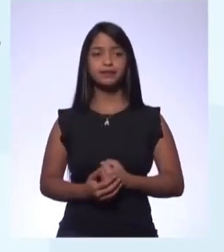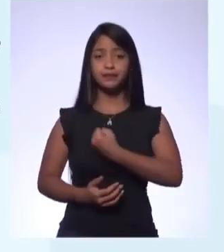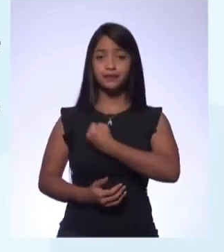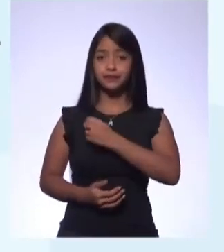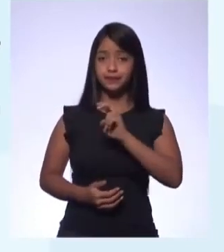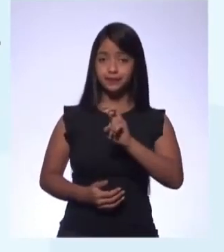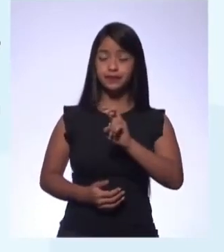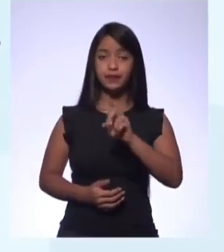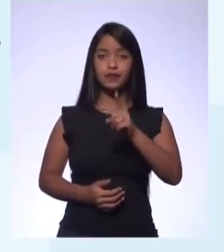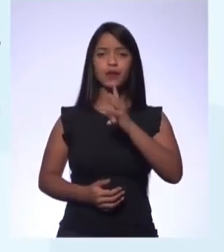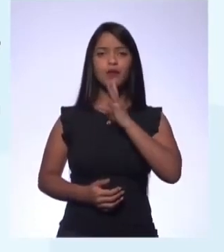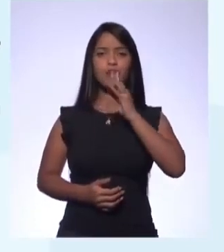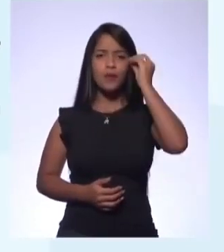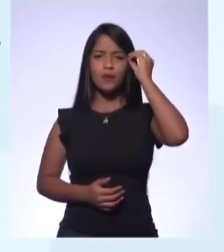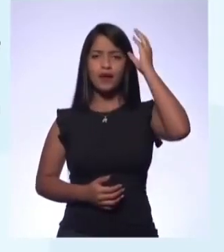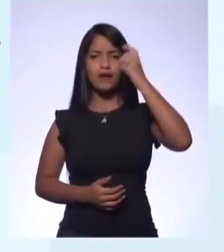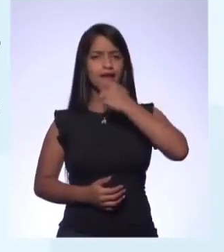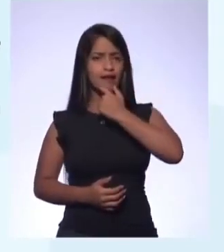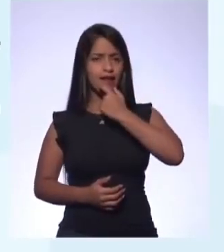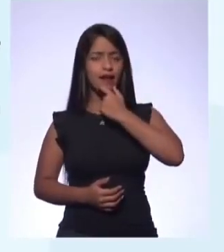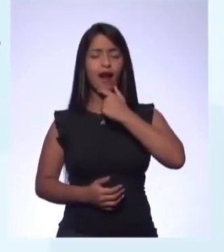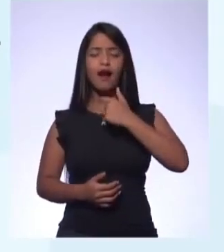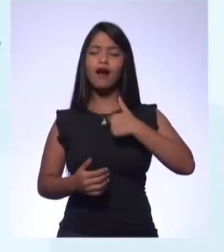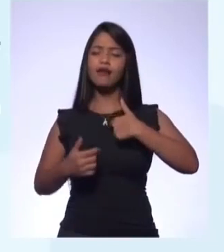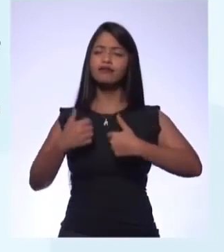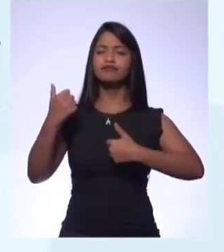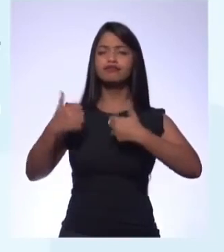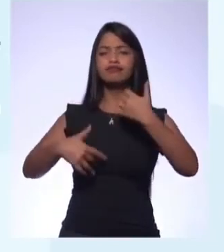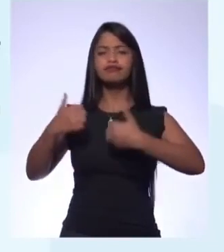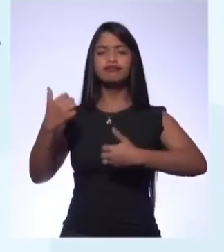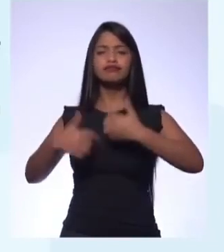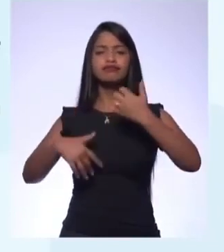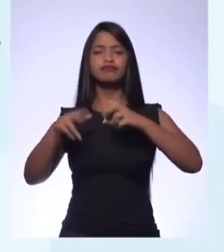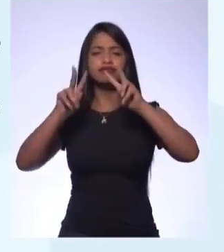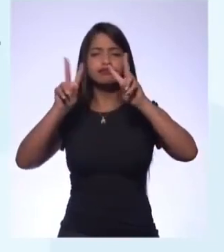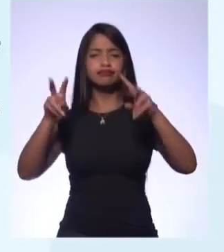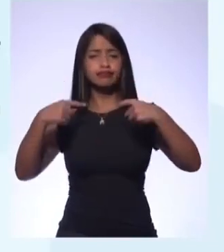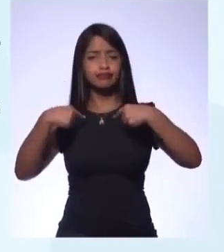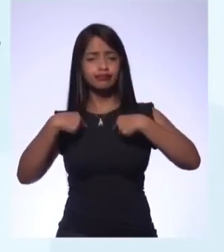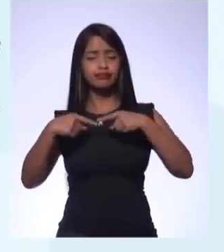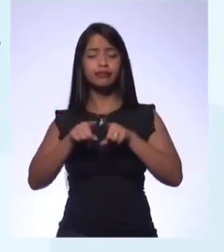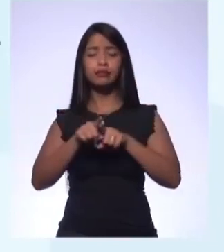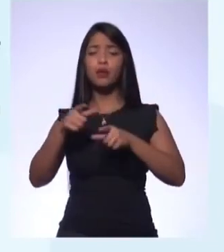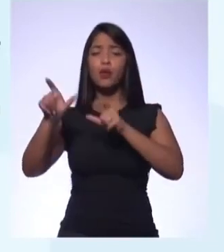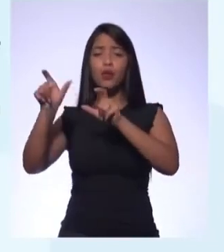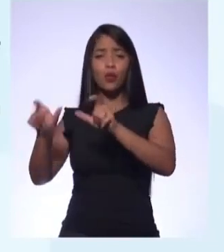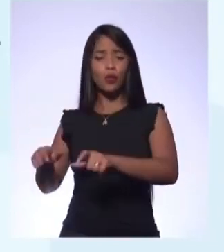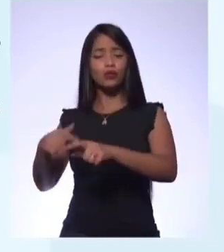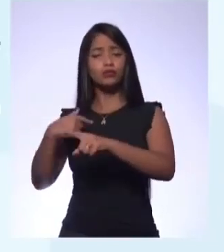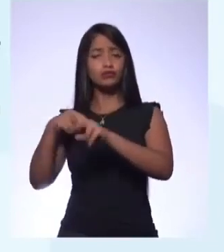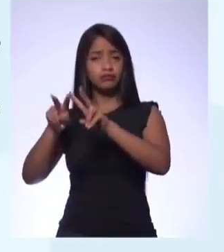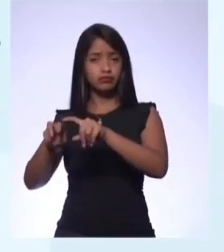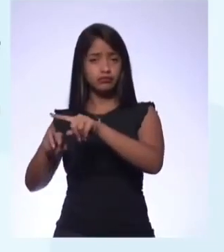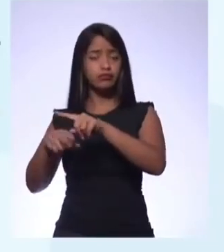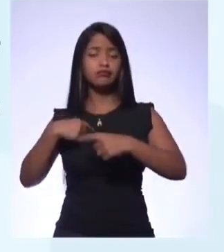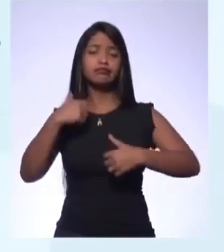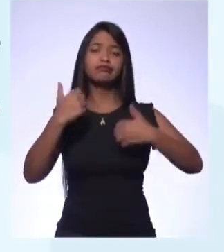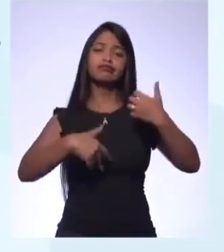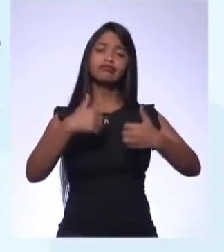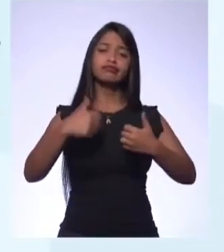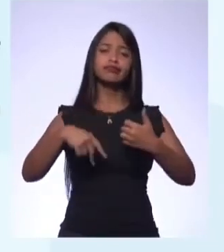conhecimentos da língua inglesa para falar de si e de outras pessoas, explicitando informações pessoais